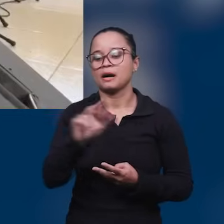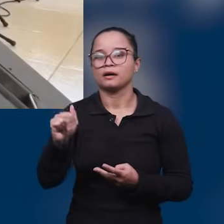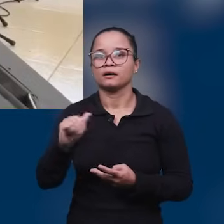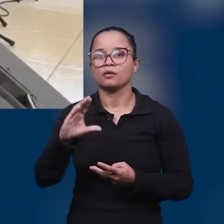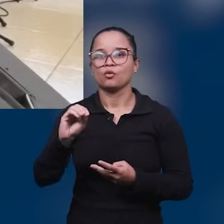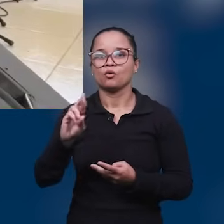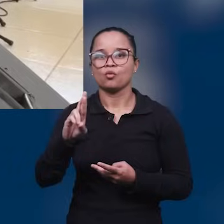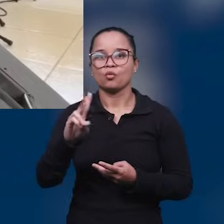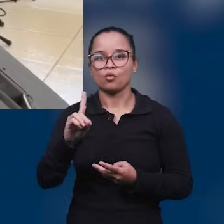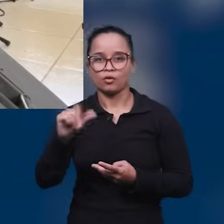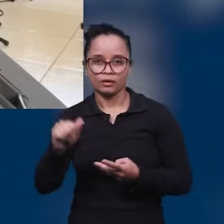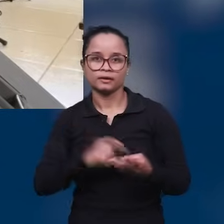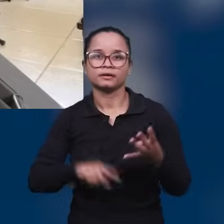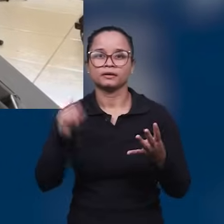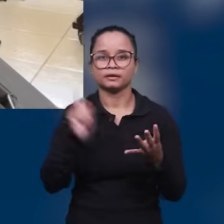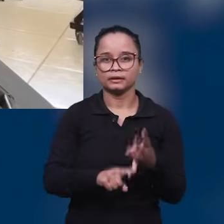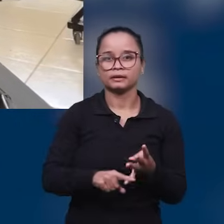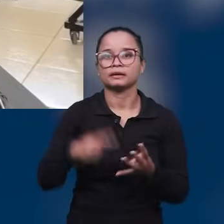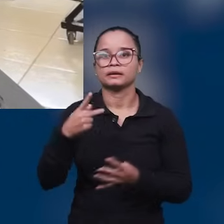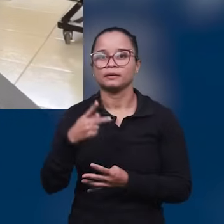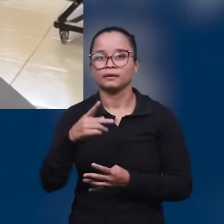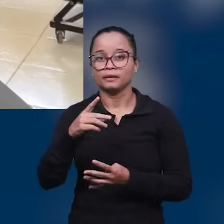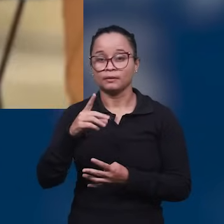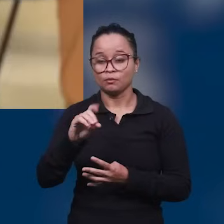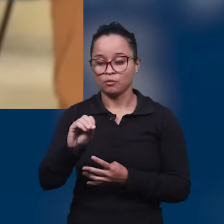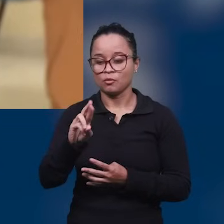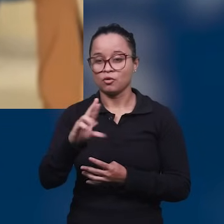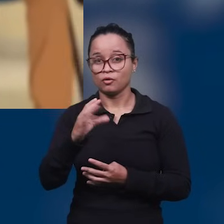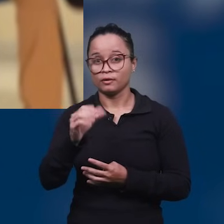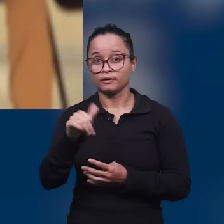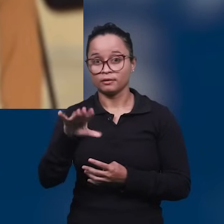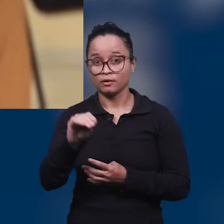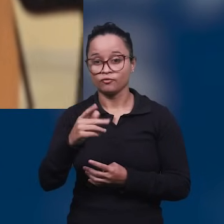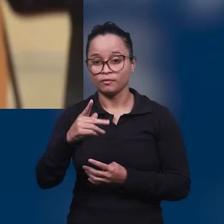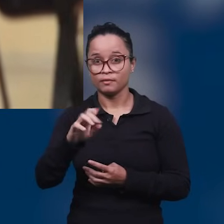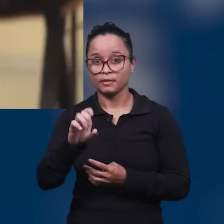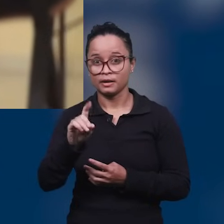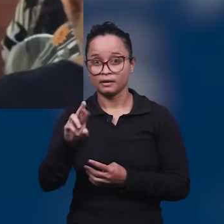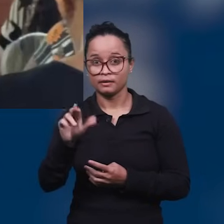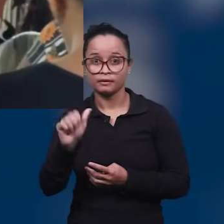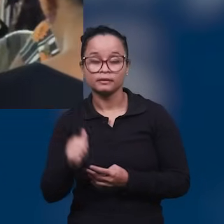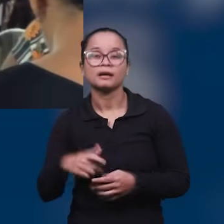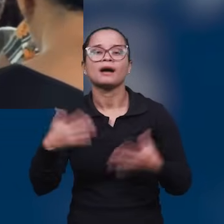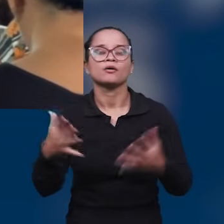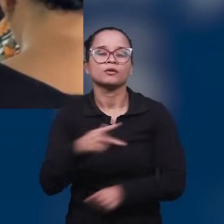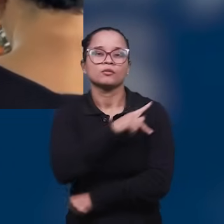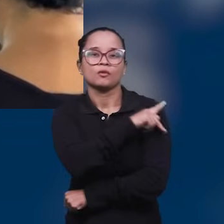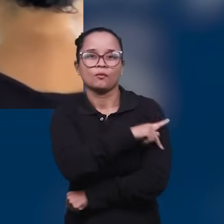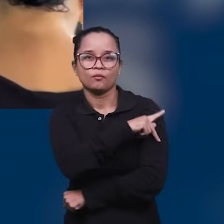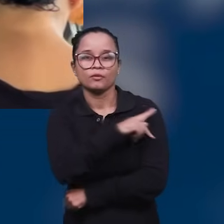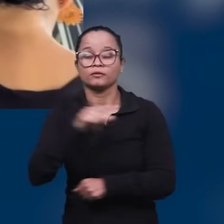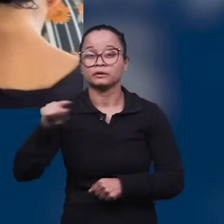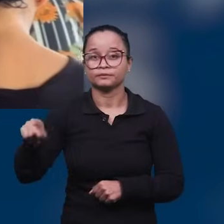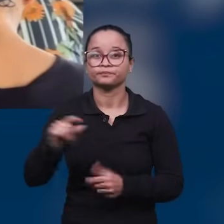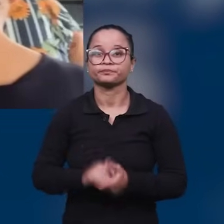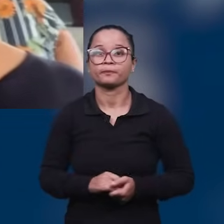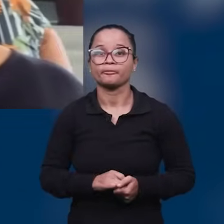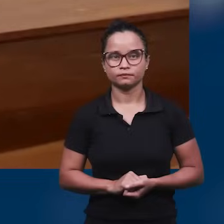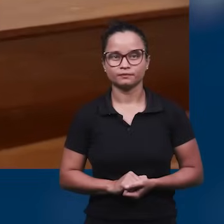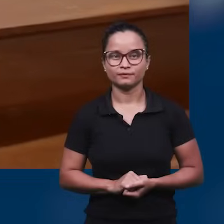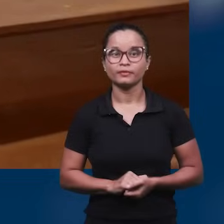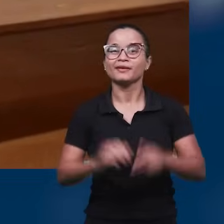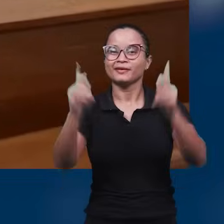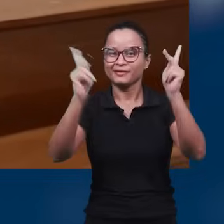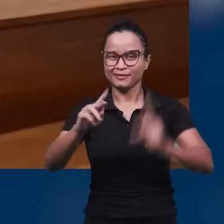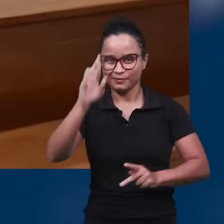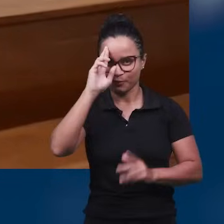do Maranhão esteve por lá e nossa irmã Ana Maria, da equipe de comunicação do estado visitante, conta como foi essa bênção.